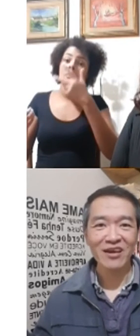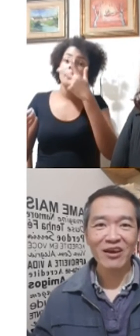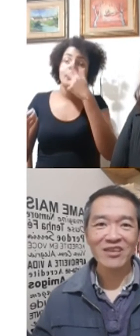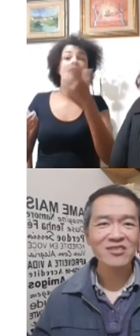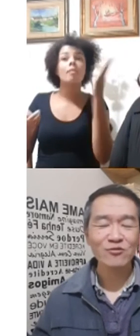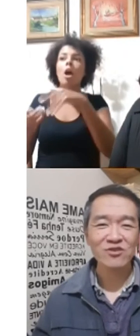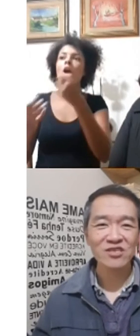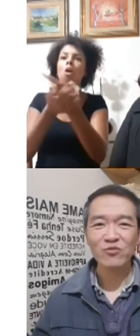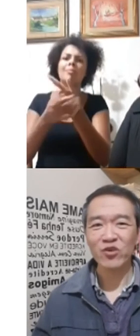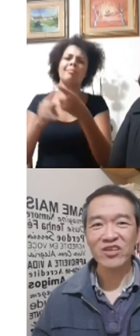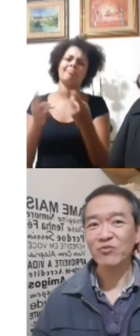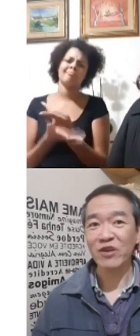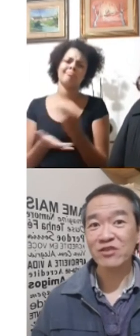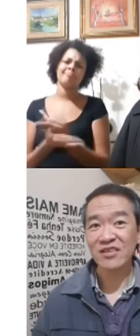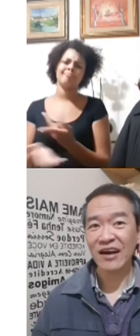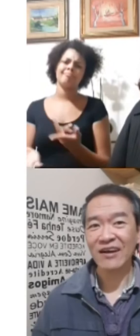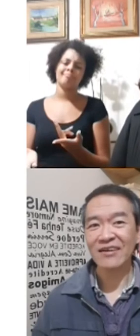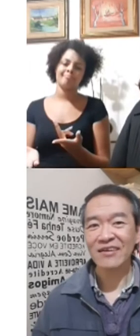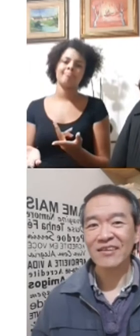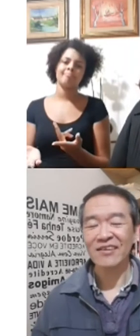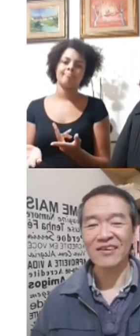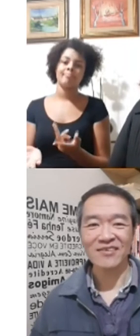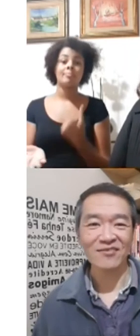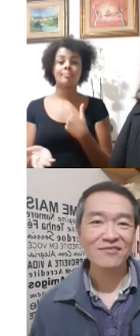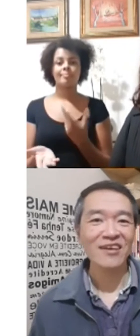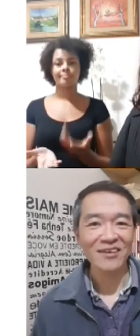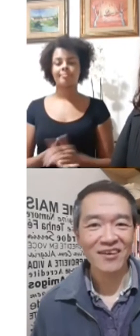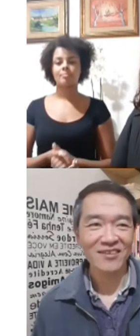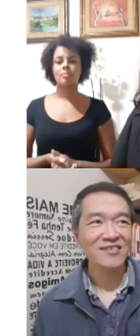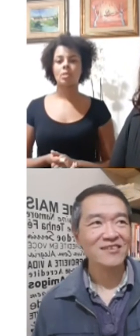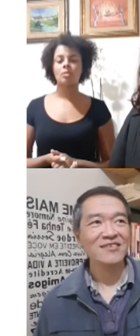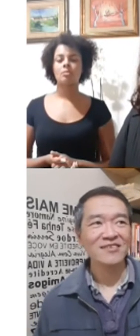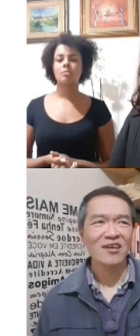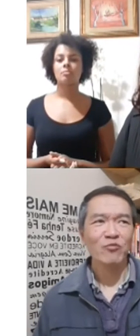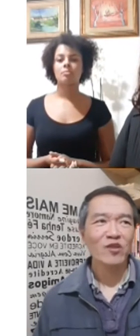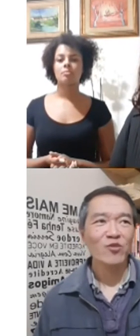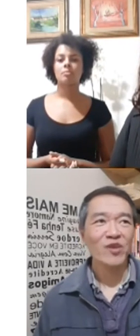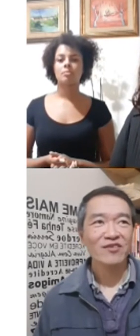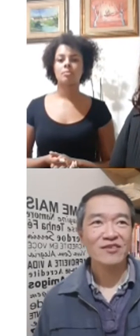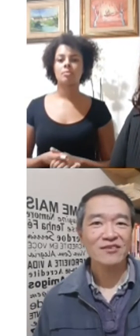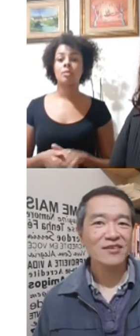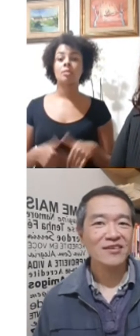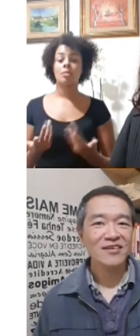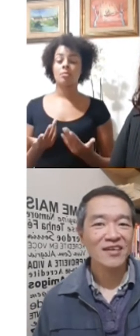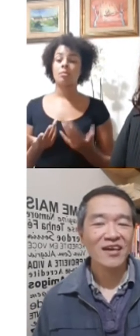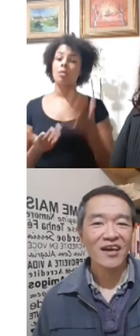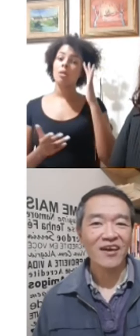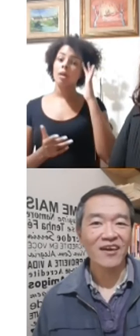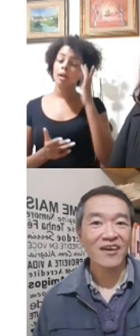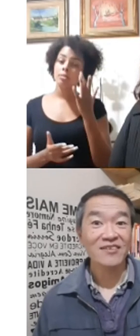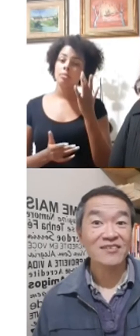né? É introduzir um pouquinho para você errar, né? Então, pelo menos acho